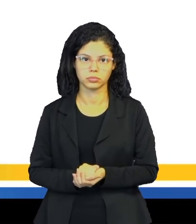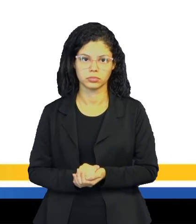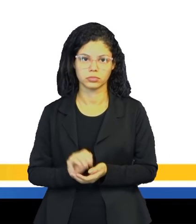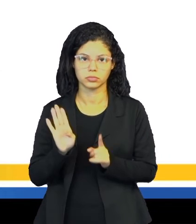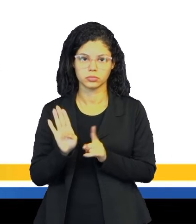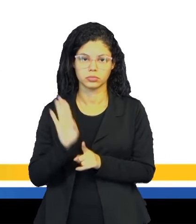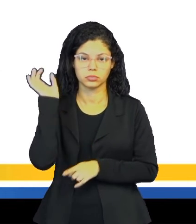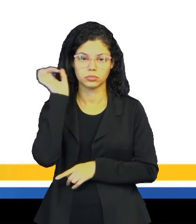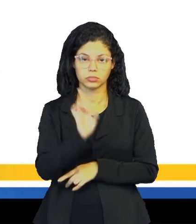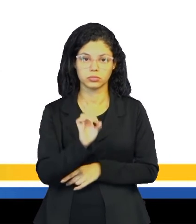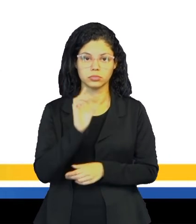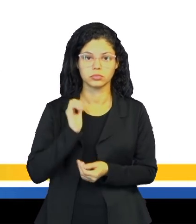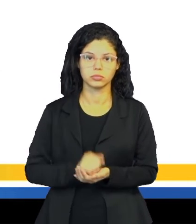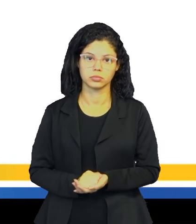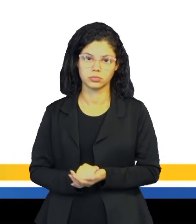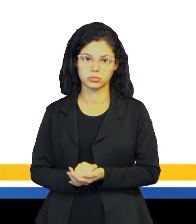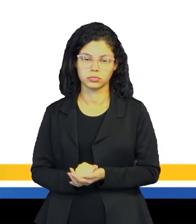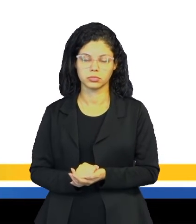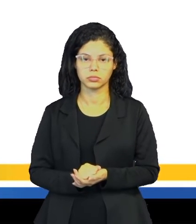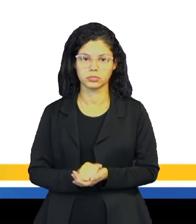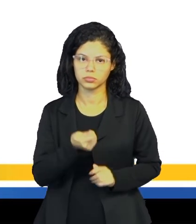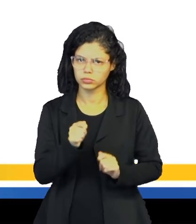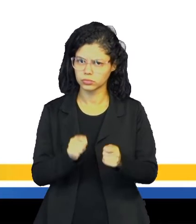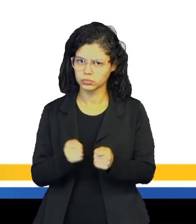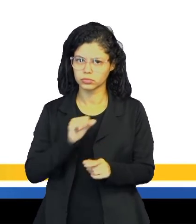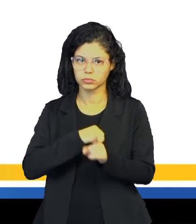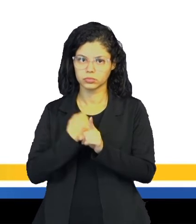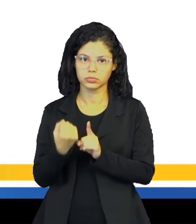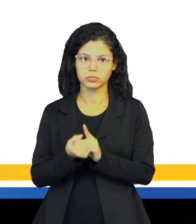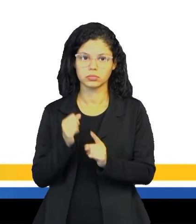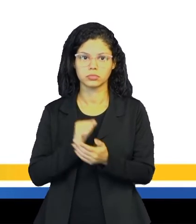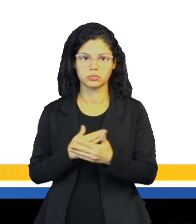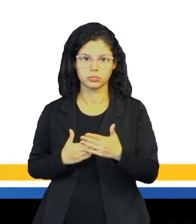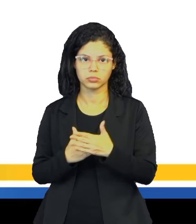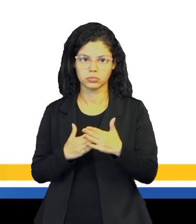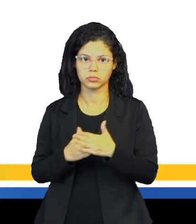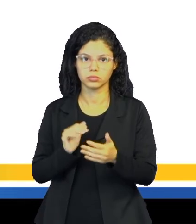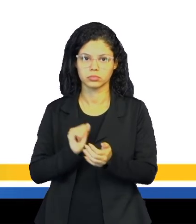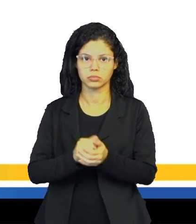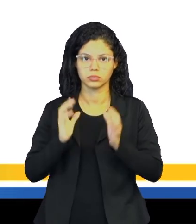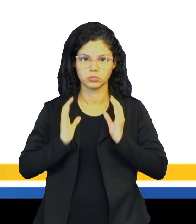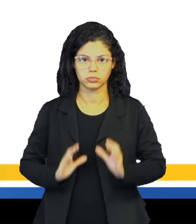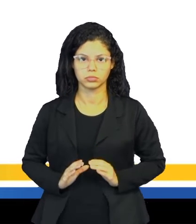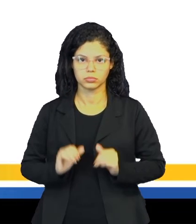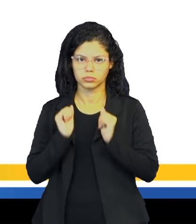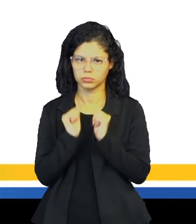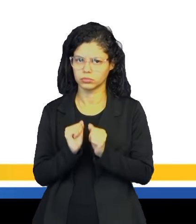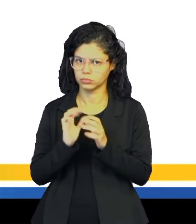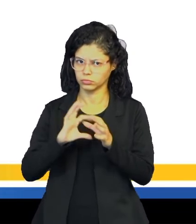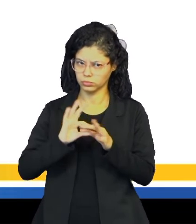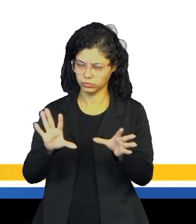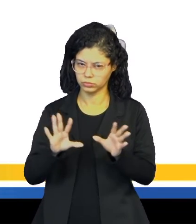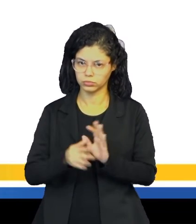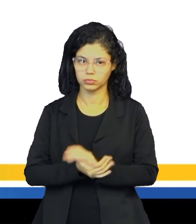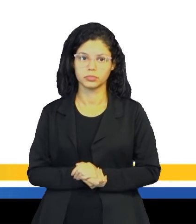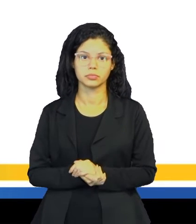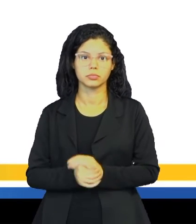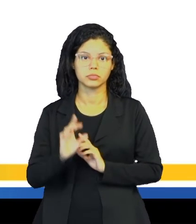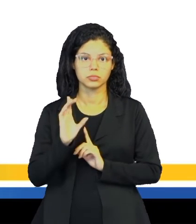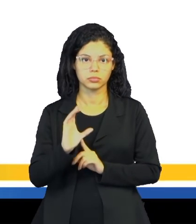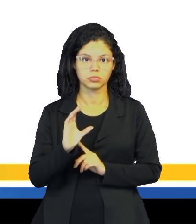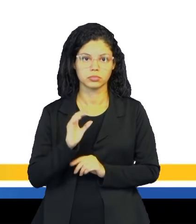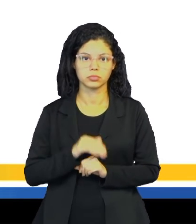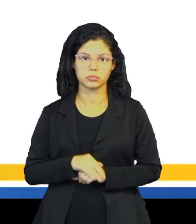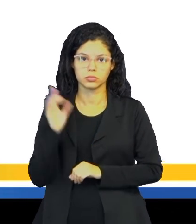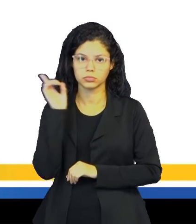individuais. Letra B. Os direitos civis são uma forma de controle social, impedindo que os cidadãos possam atuar livremente.